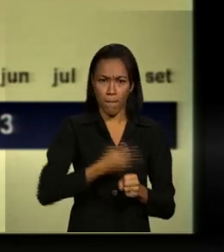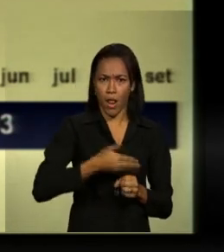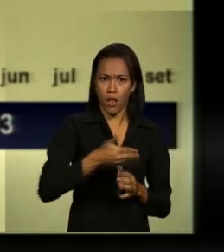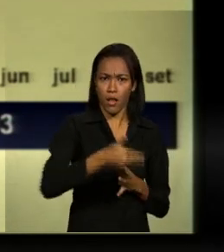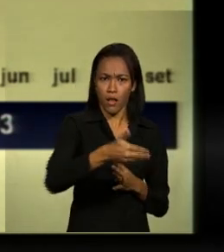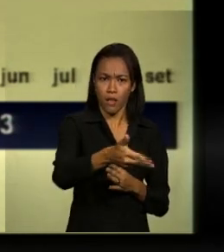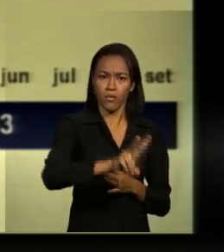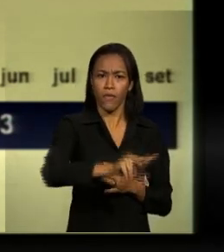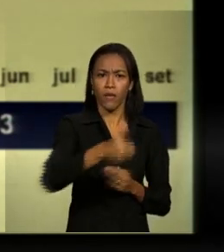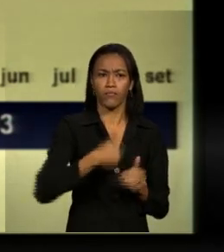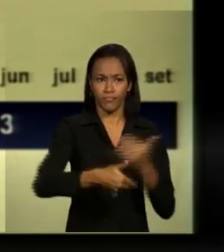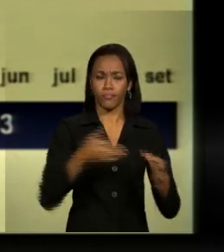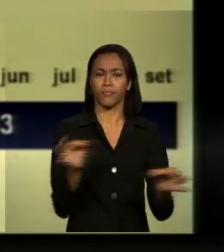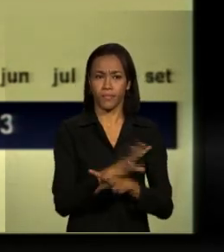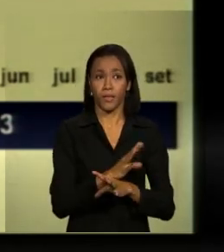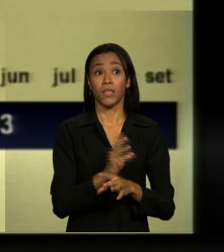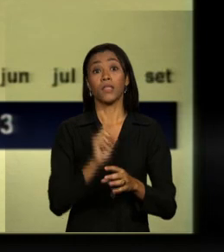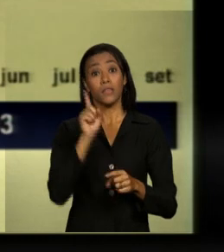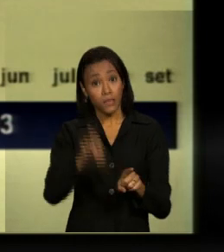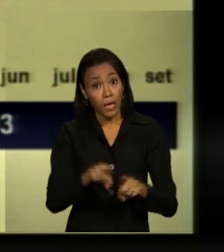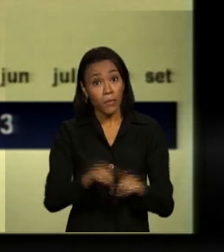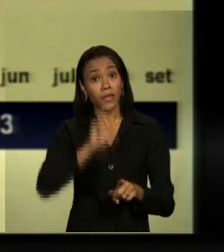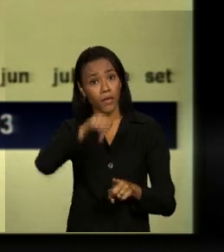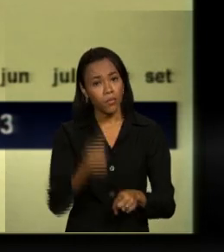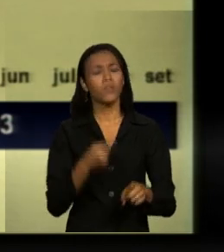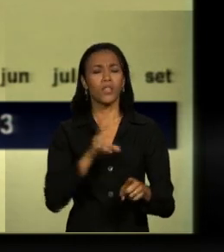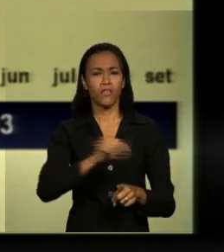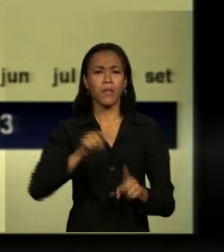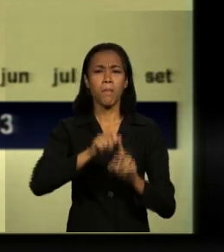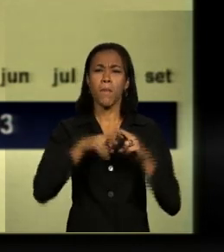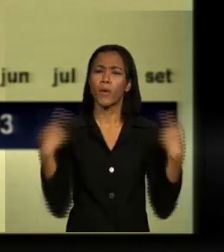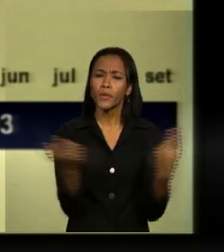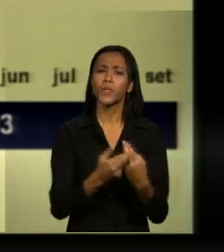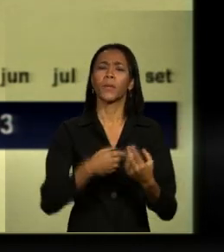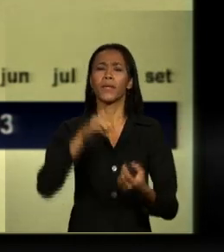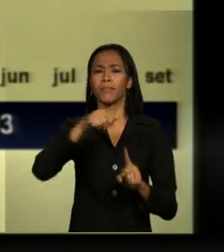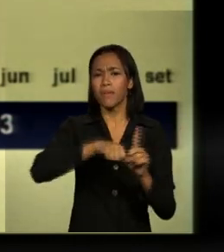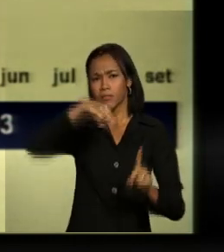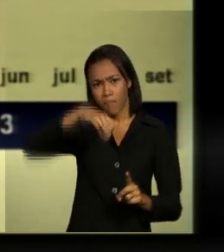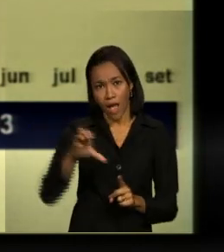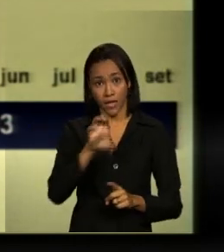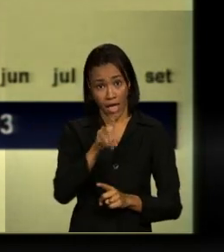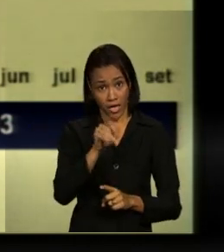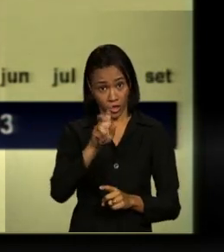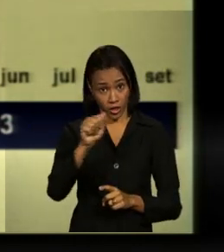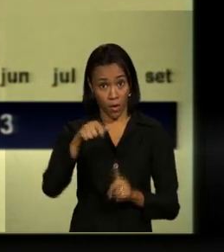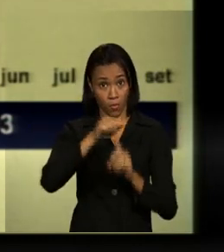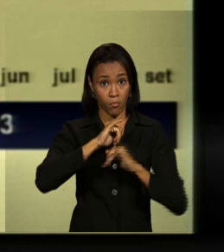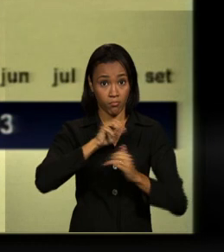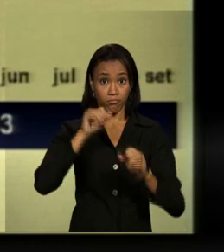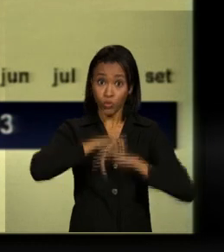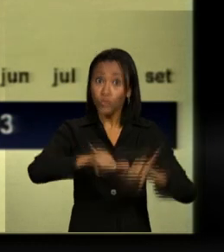na sequência devemos fazer as audiências públicas em março publicar os editais em